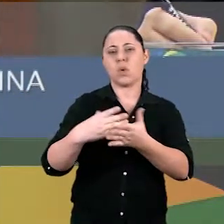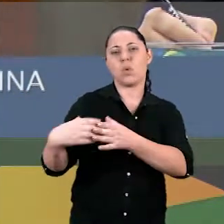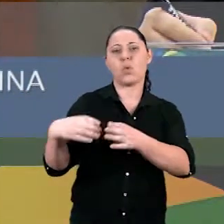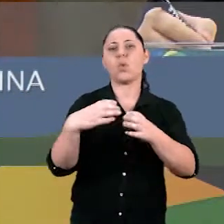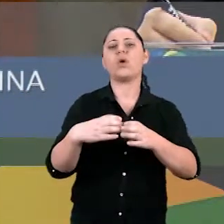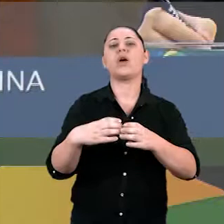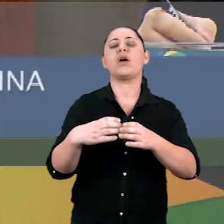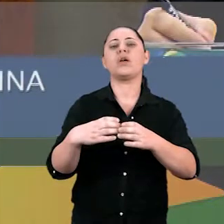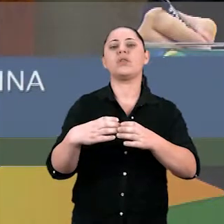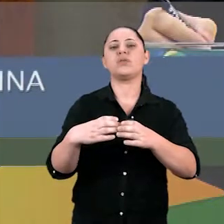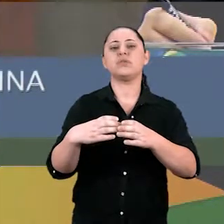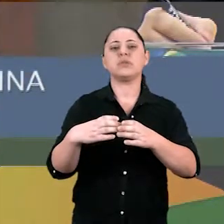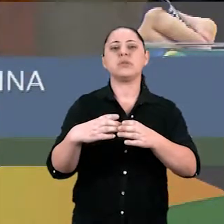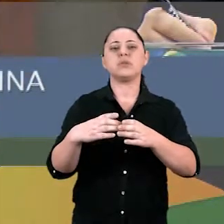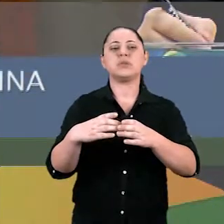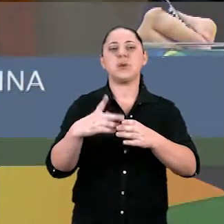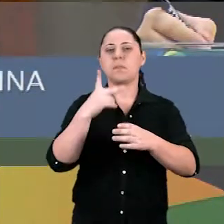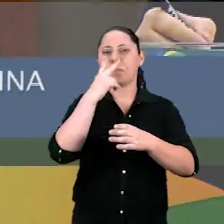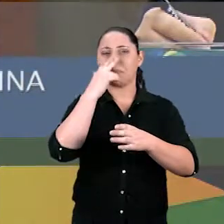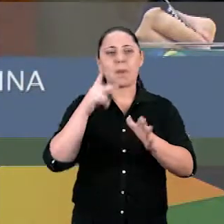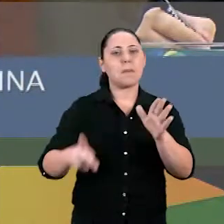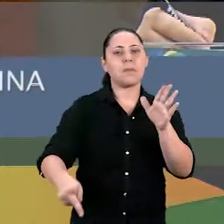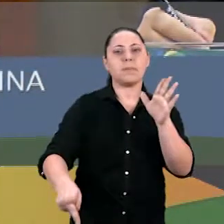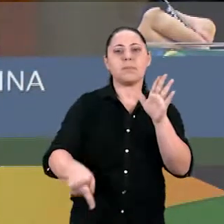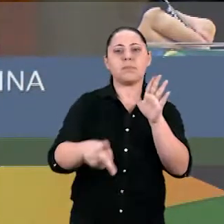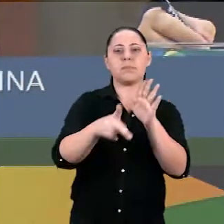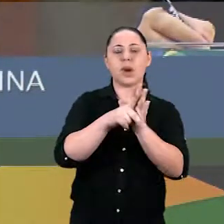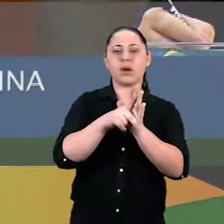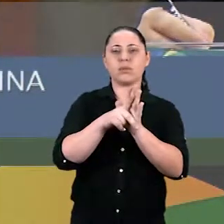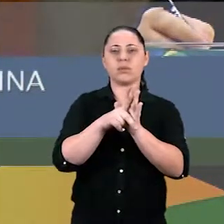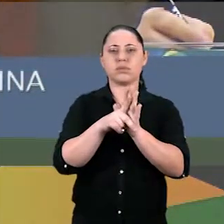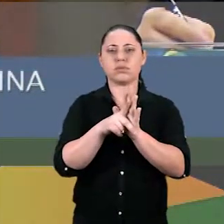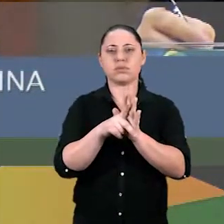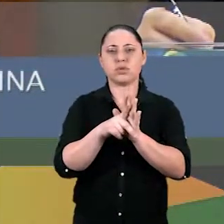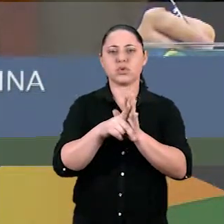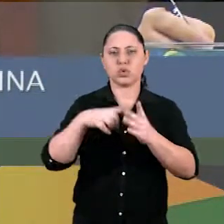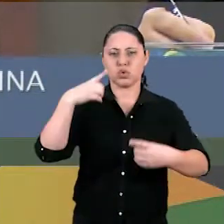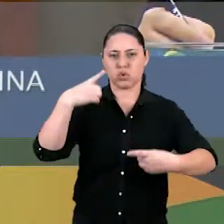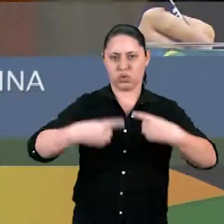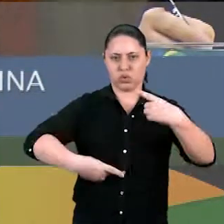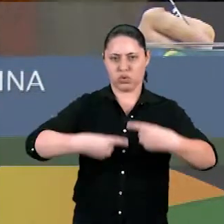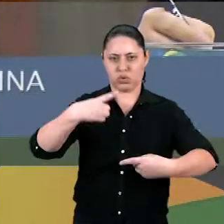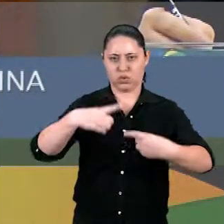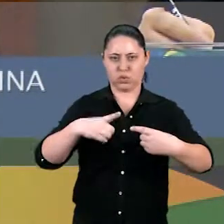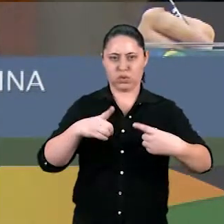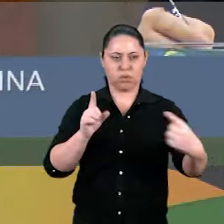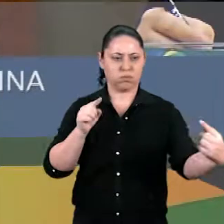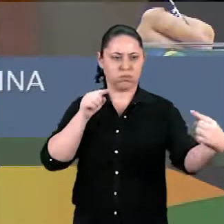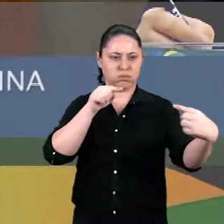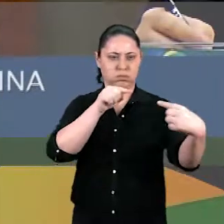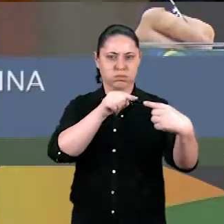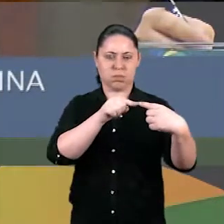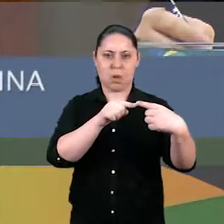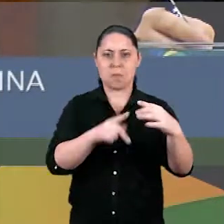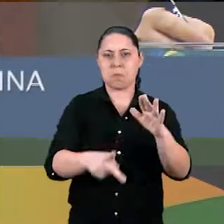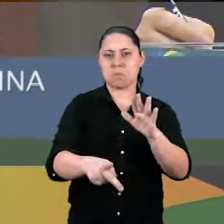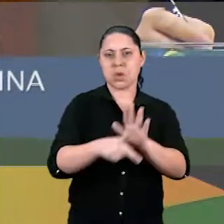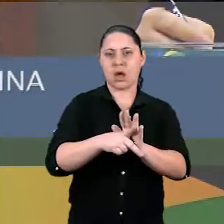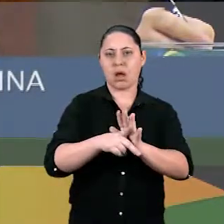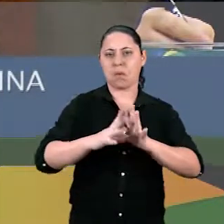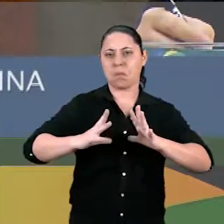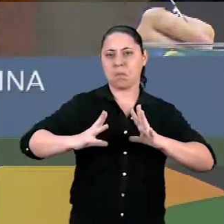ser um ambiente exclusivamente de discussão e de atenção para